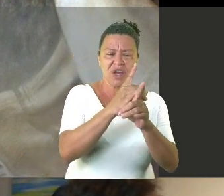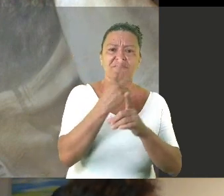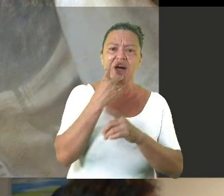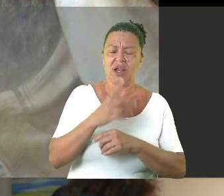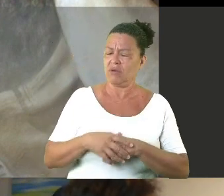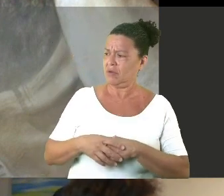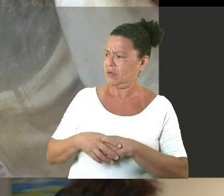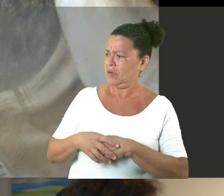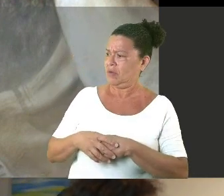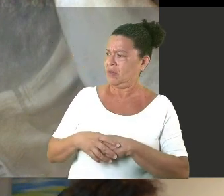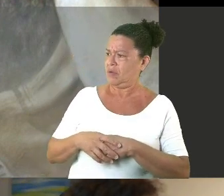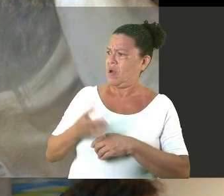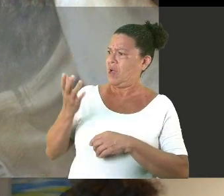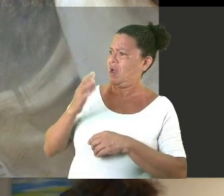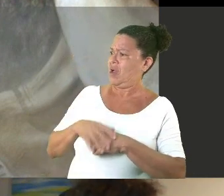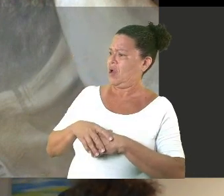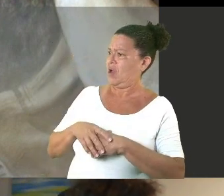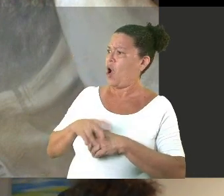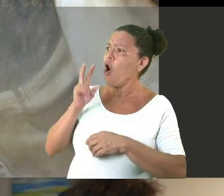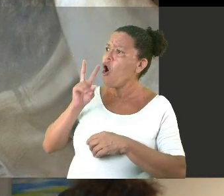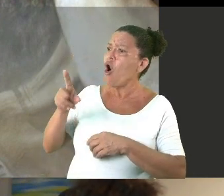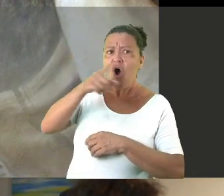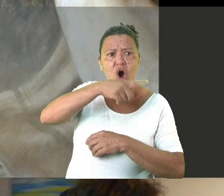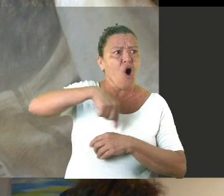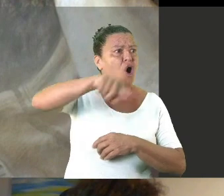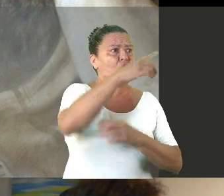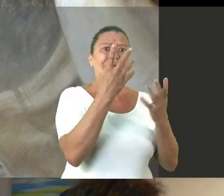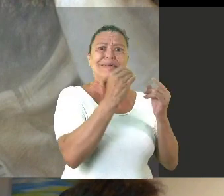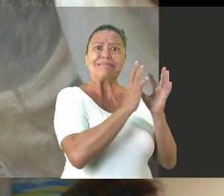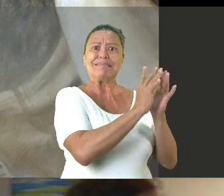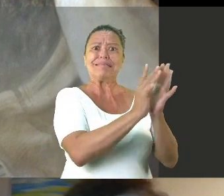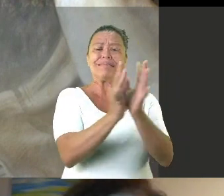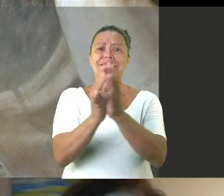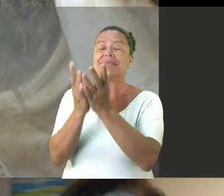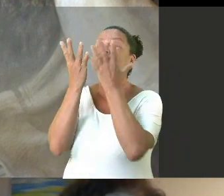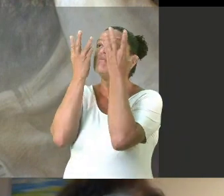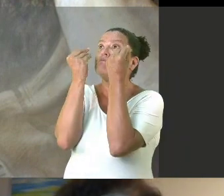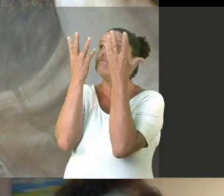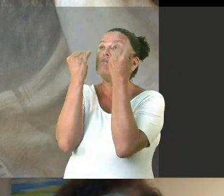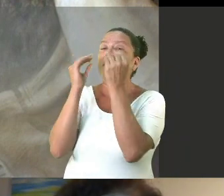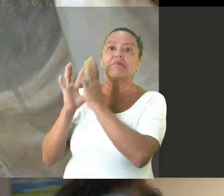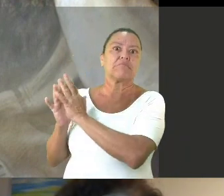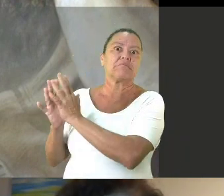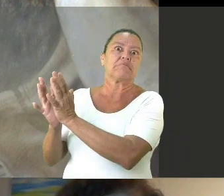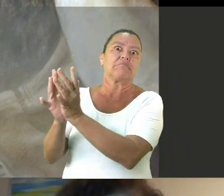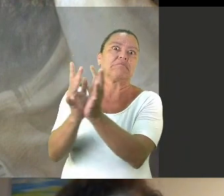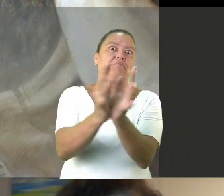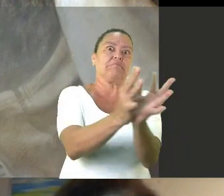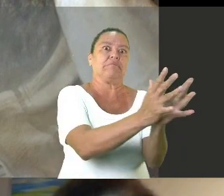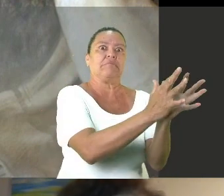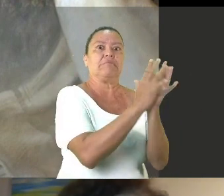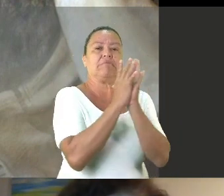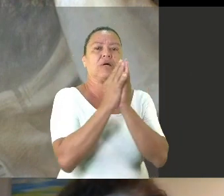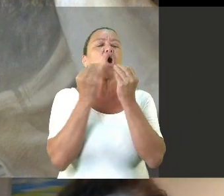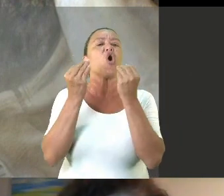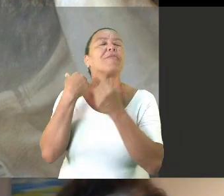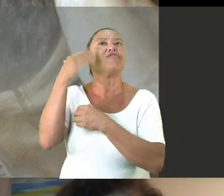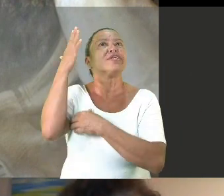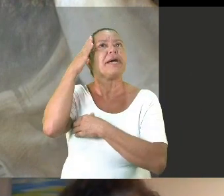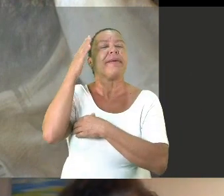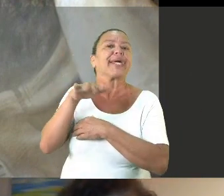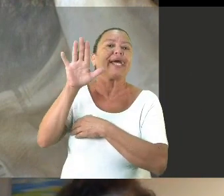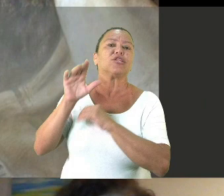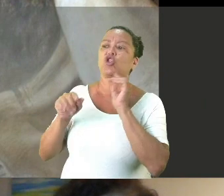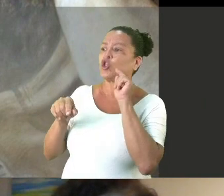ele assim, olha ao redor, tem uma turba se comprimindo aqui, como que a gente vai